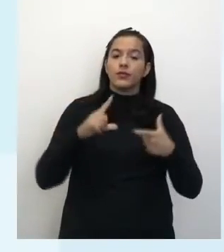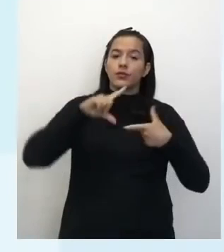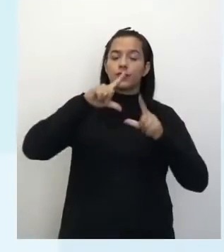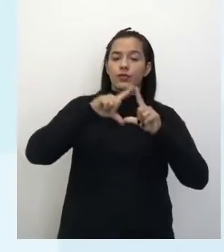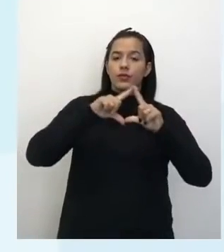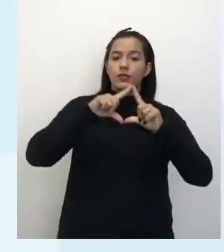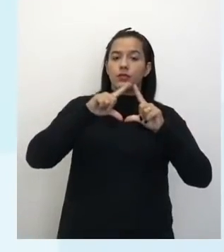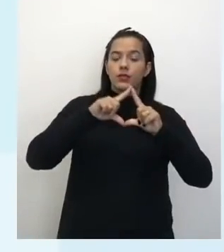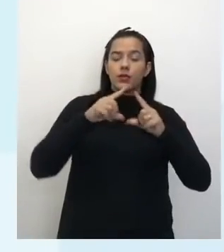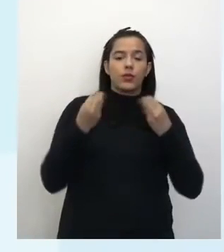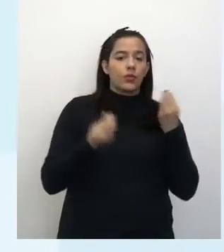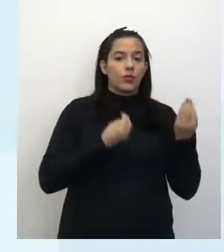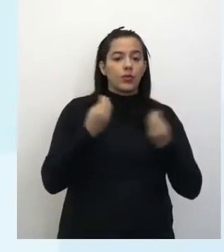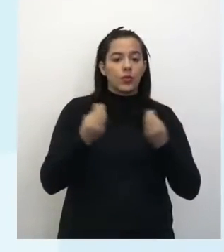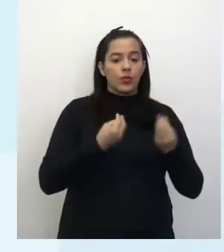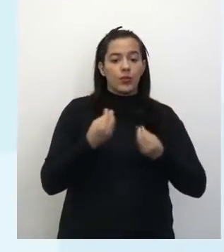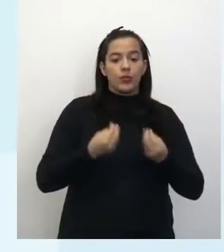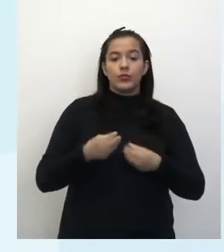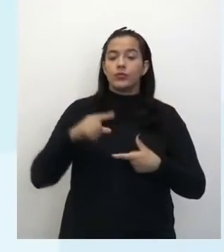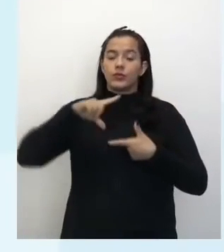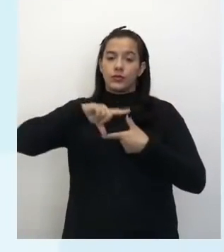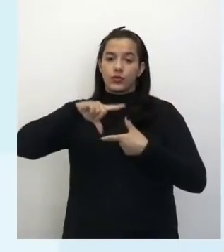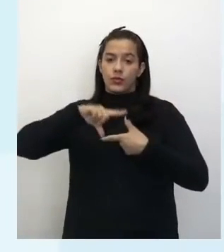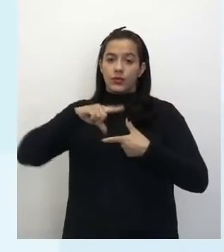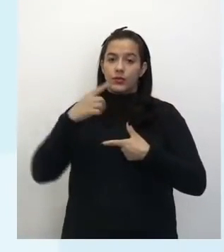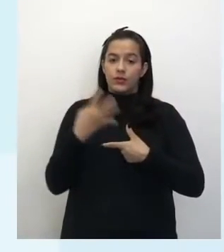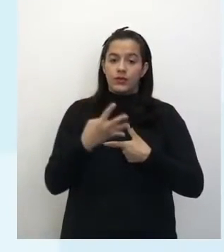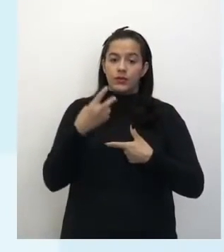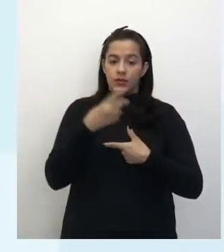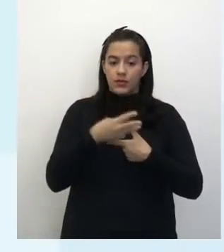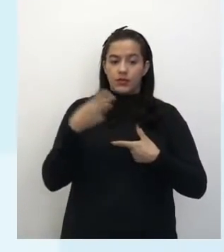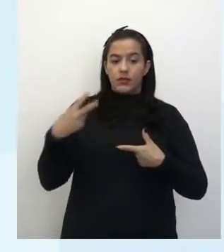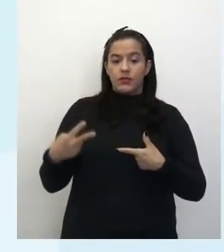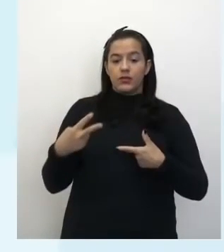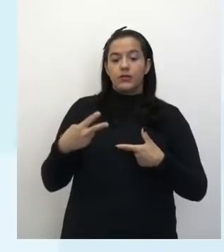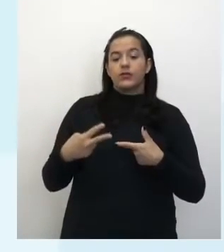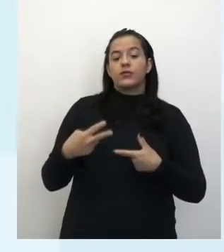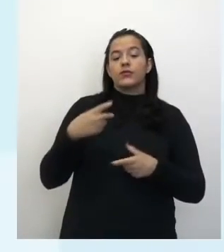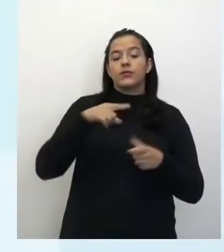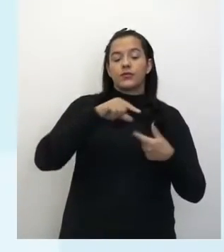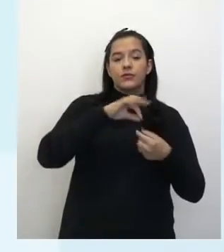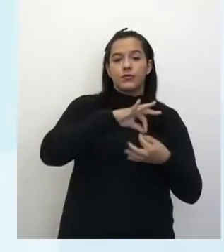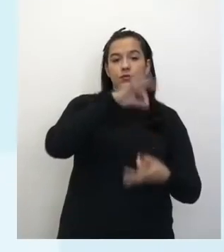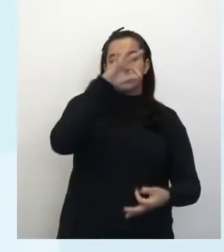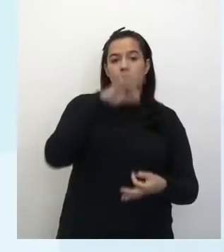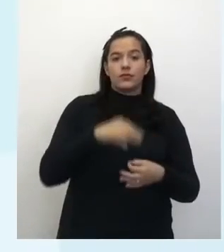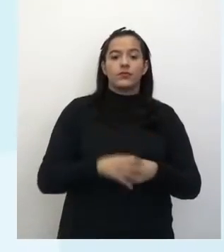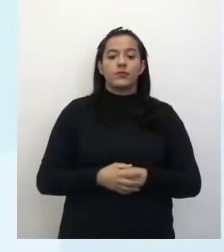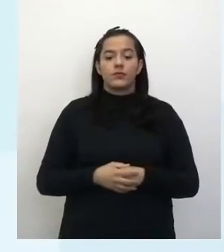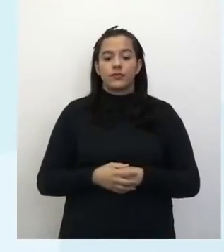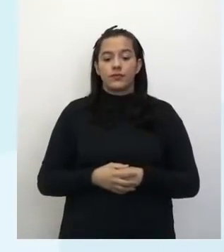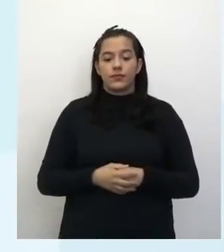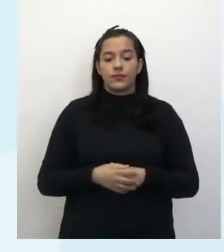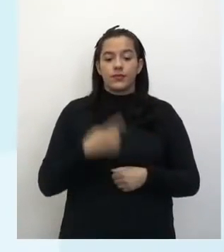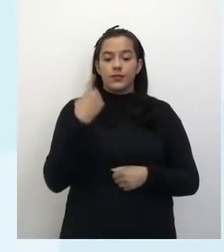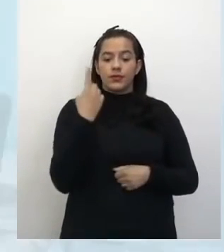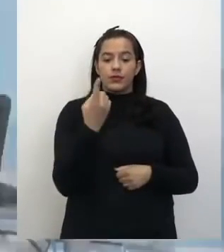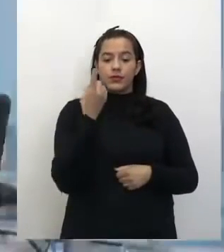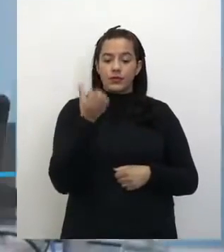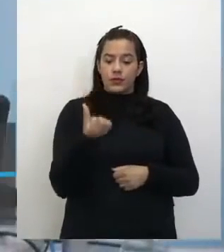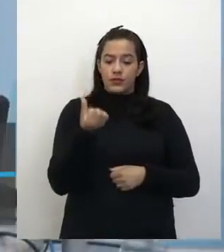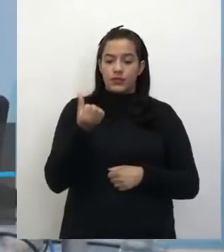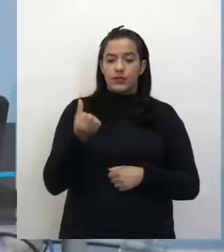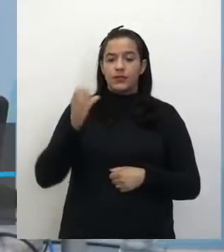triângulo? Se o quadrado tem 32, o triângulo tem quanto? Já responderam aqui, ó, 16 centímetros quadrados. Perfeito. Da